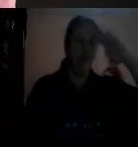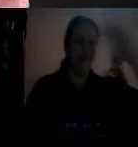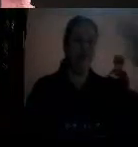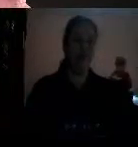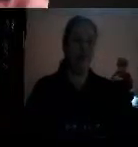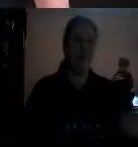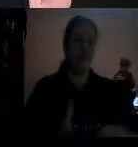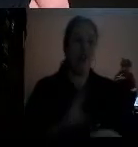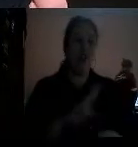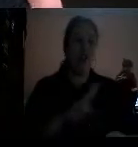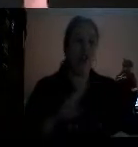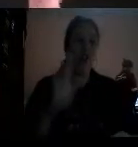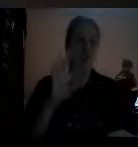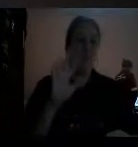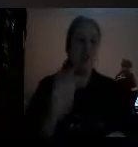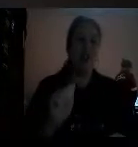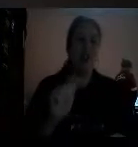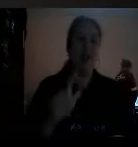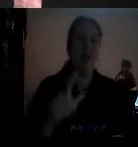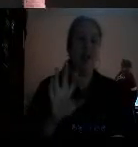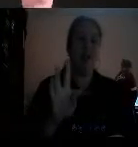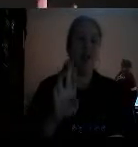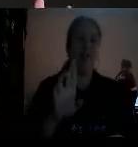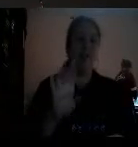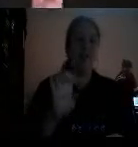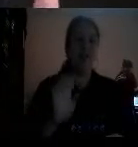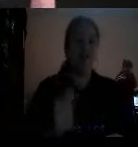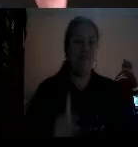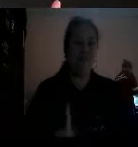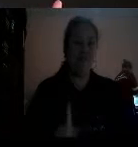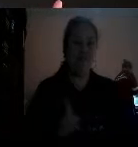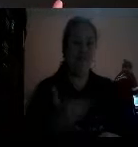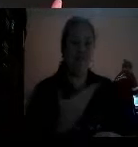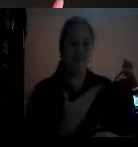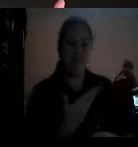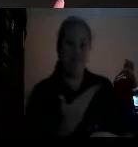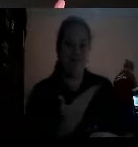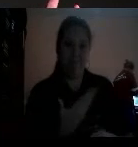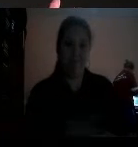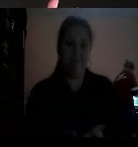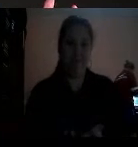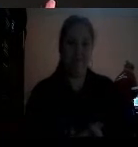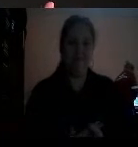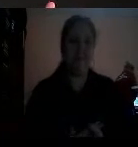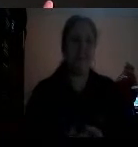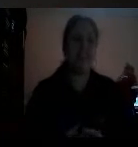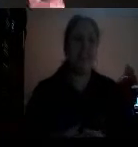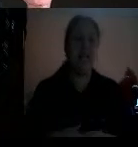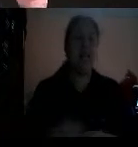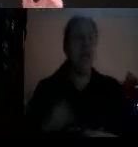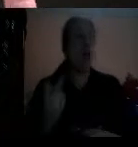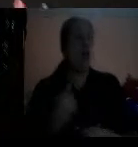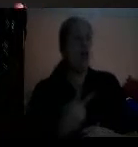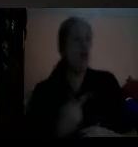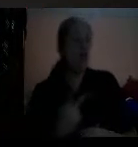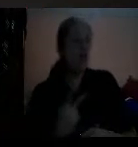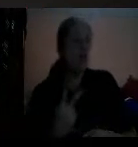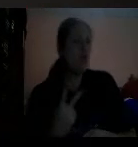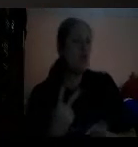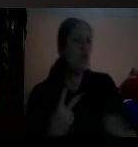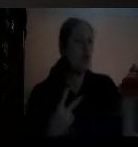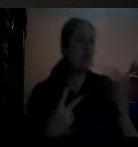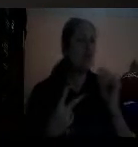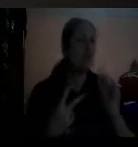trazer visões de aplicação do que? geográfica,